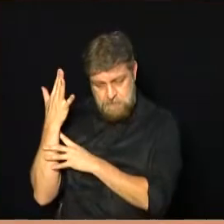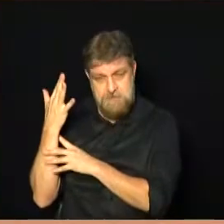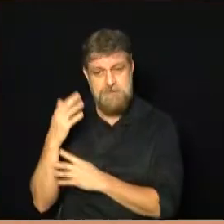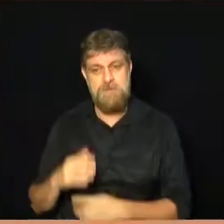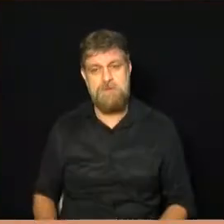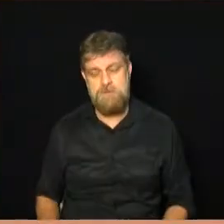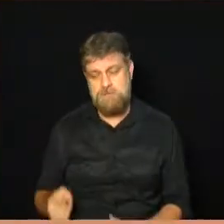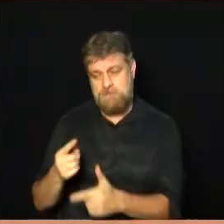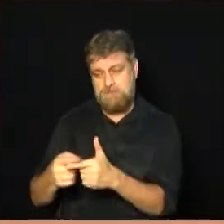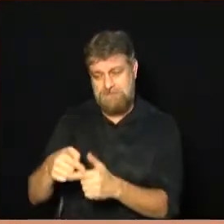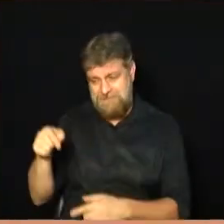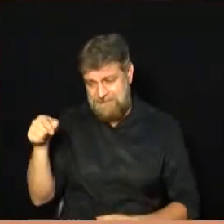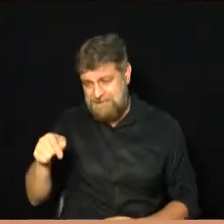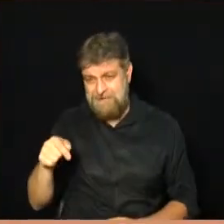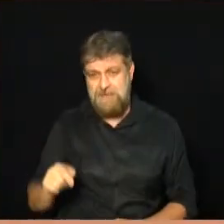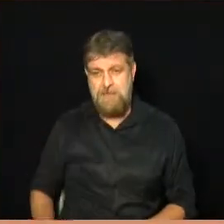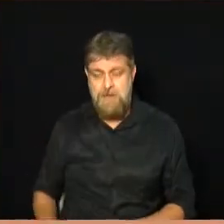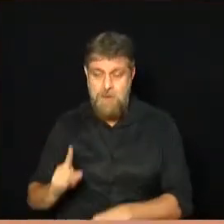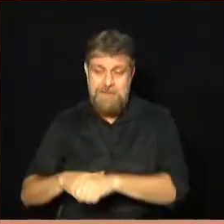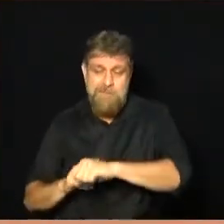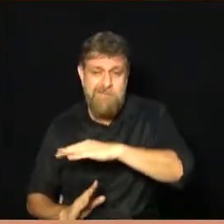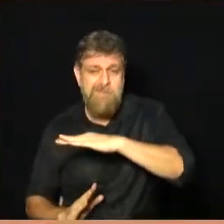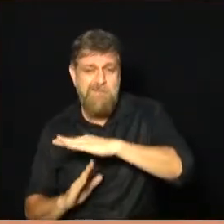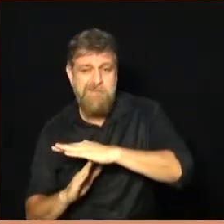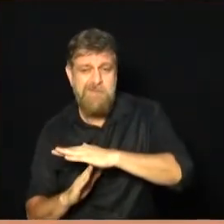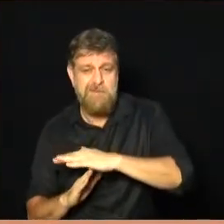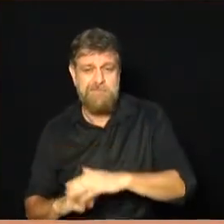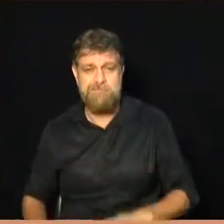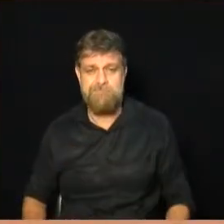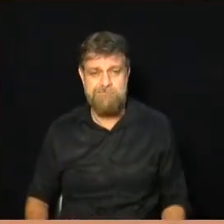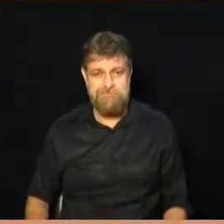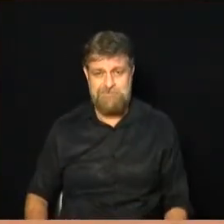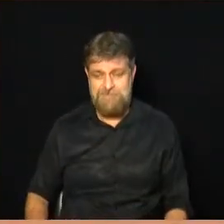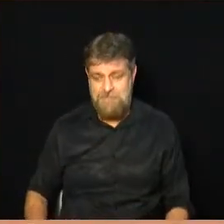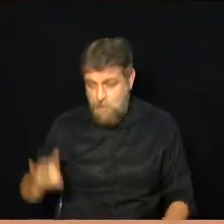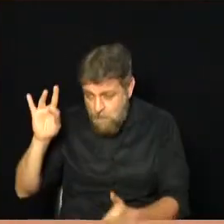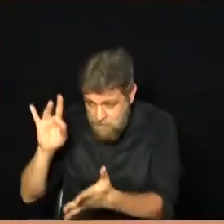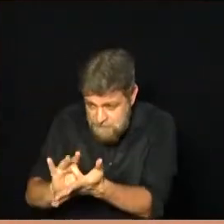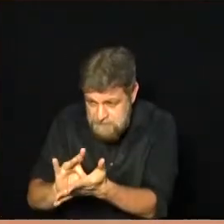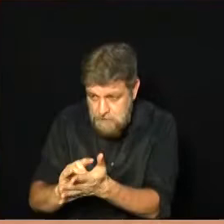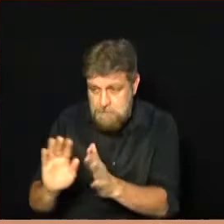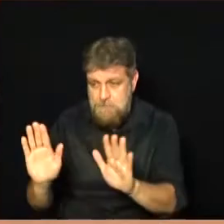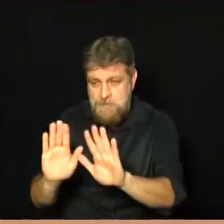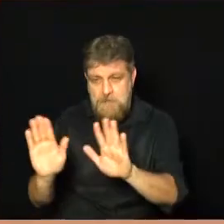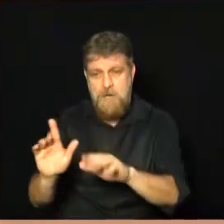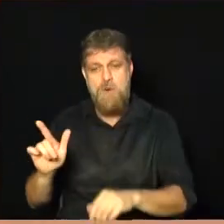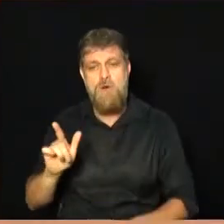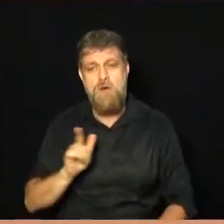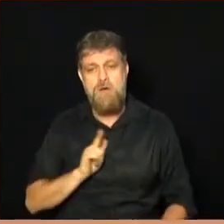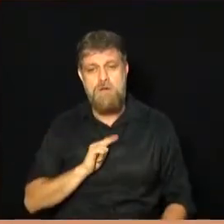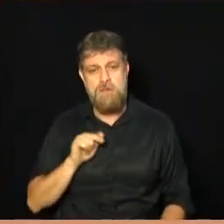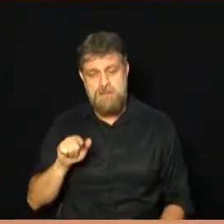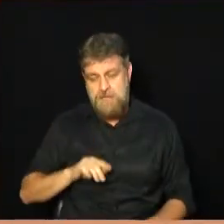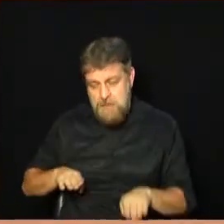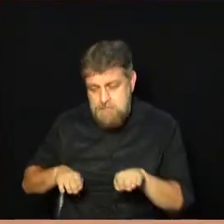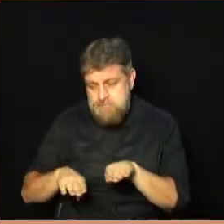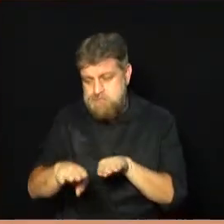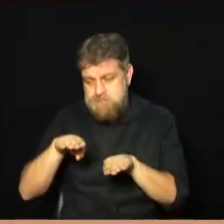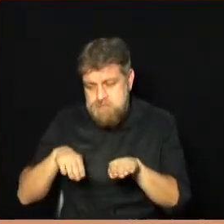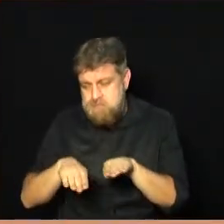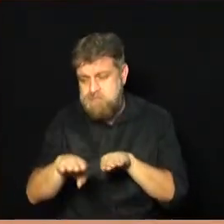uma solução paliativa. Não é a solução definitiva, porque a solução definitiva vem com o novo desenho das marginais,